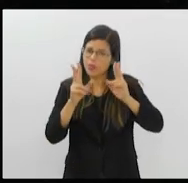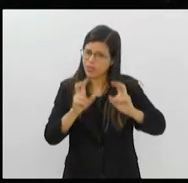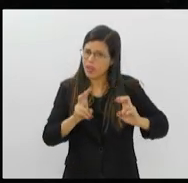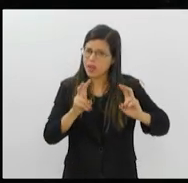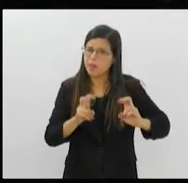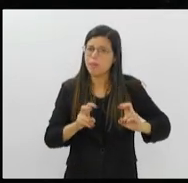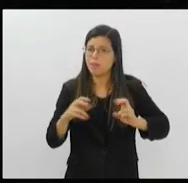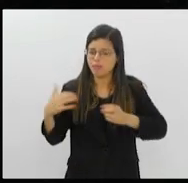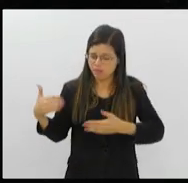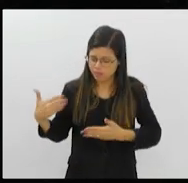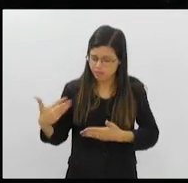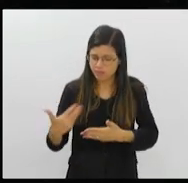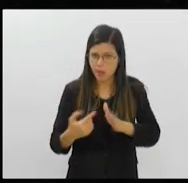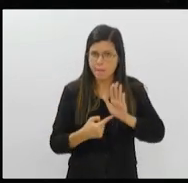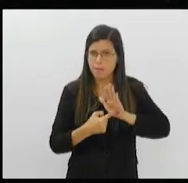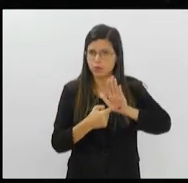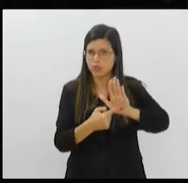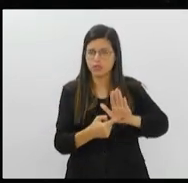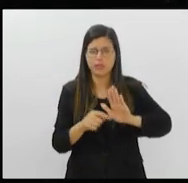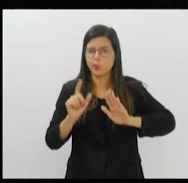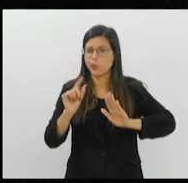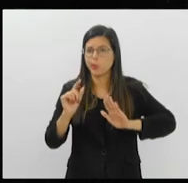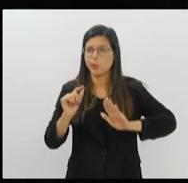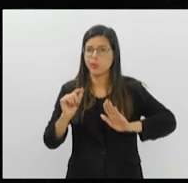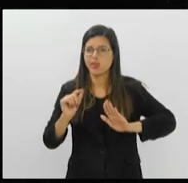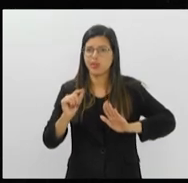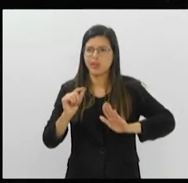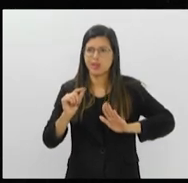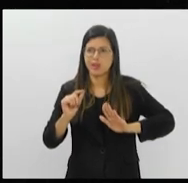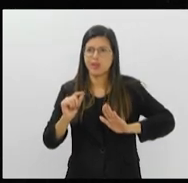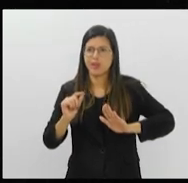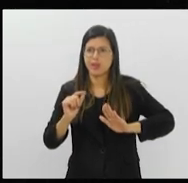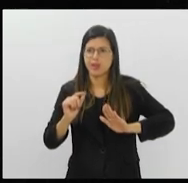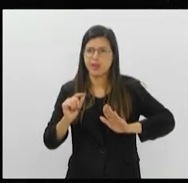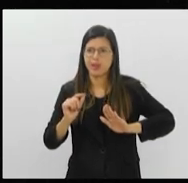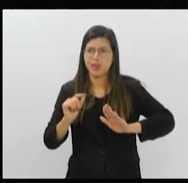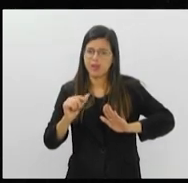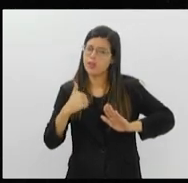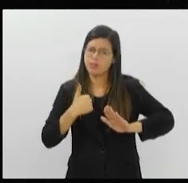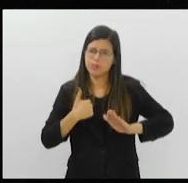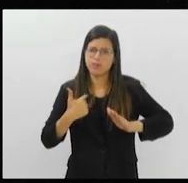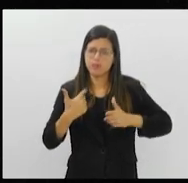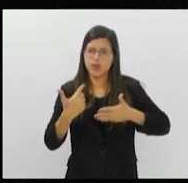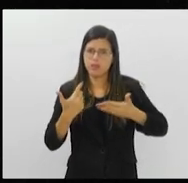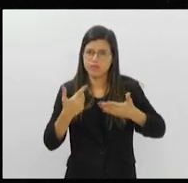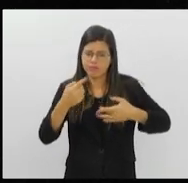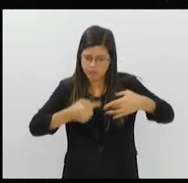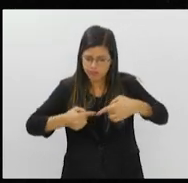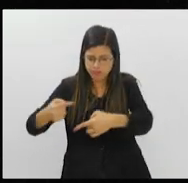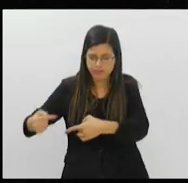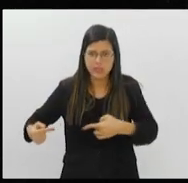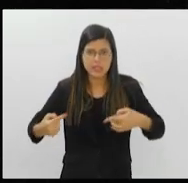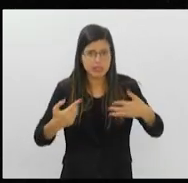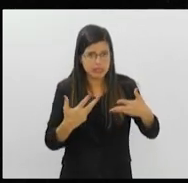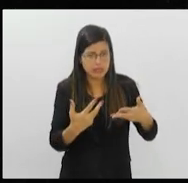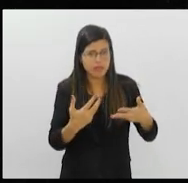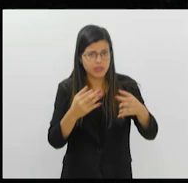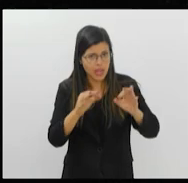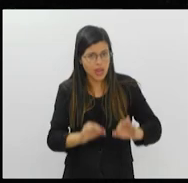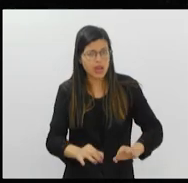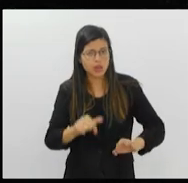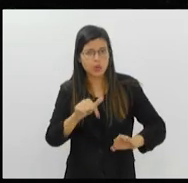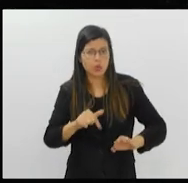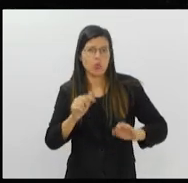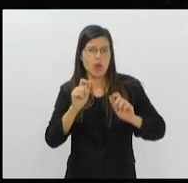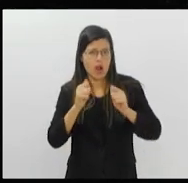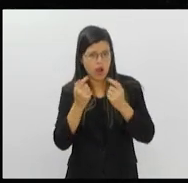mostrando que a razão acudia a uma corrente aqui do Parlamento Fluminense, que eu